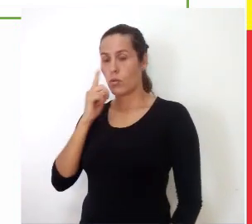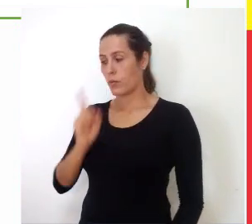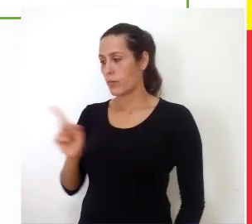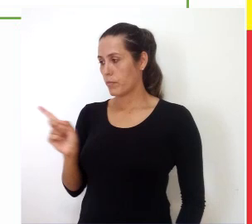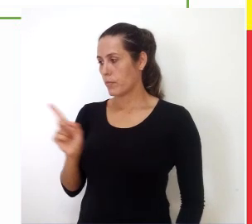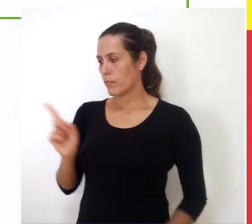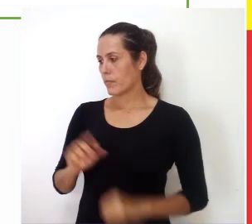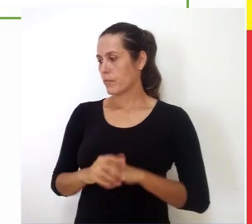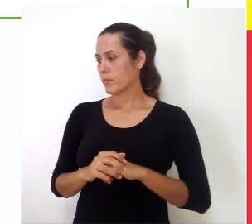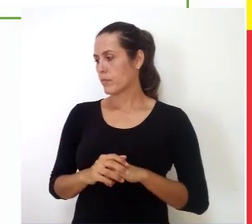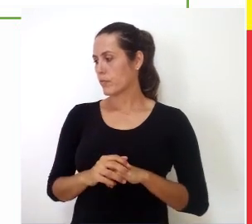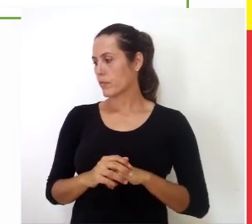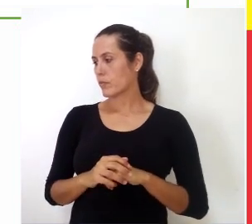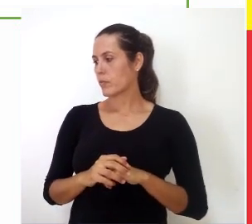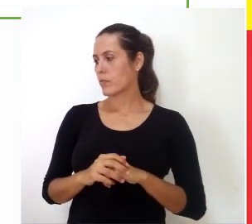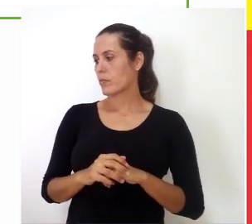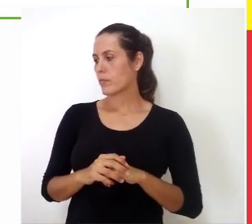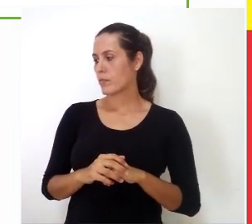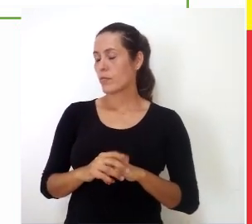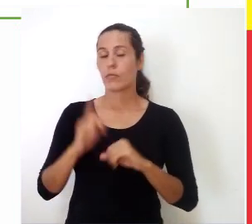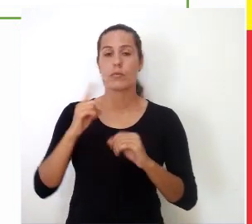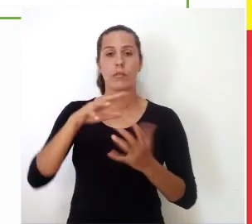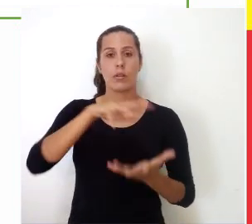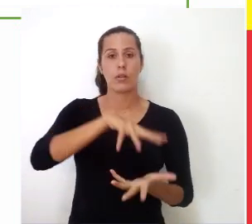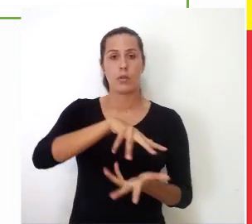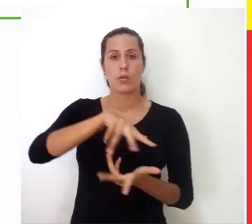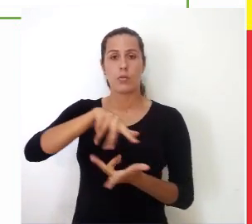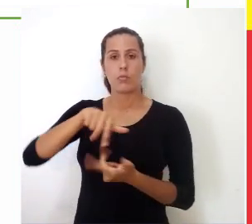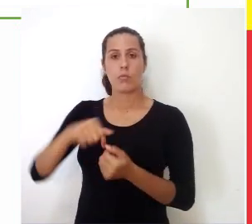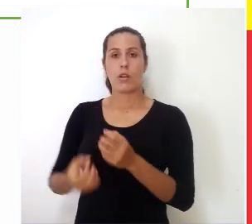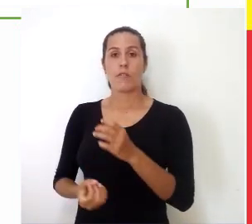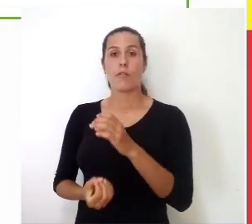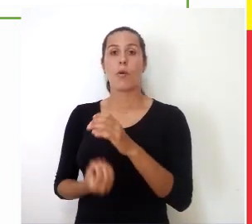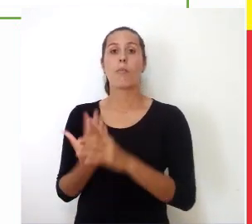encontramos a seguinte questão. O mundo é formado pela